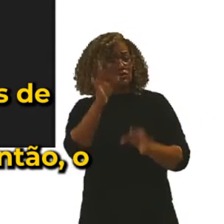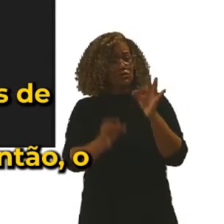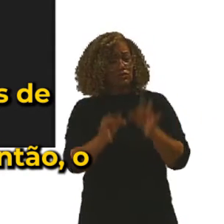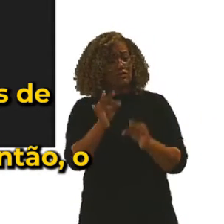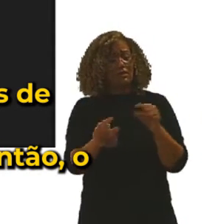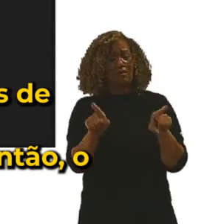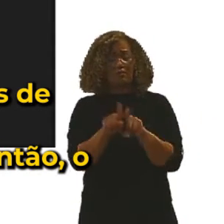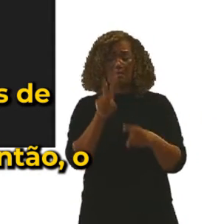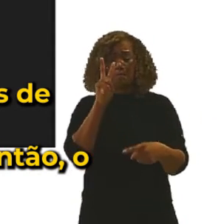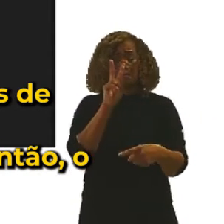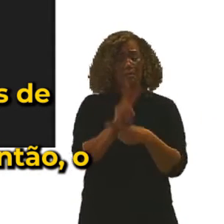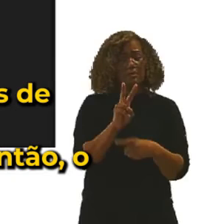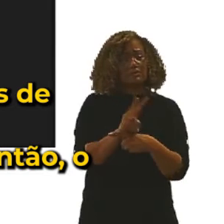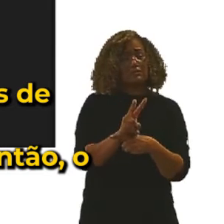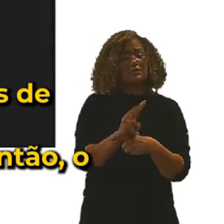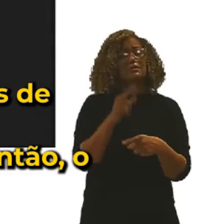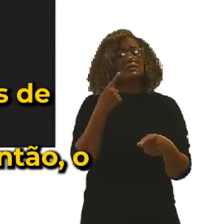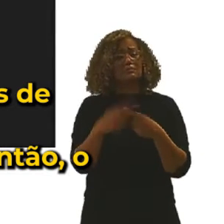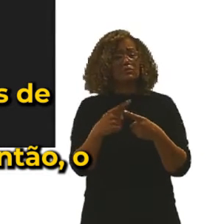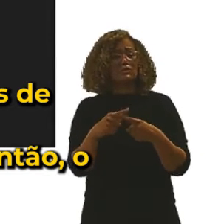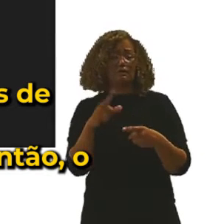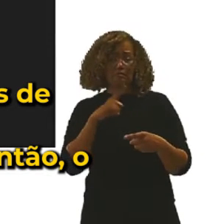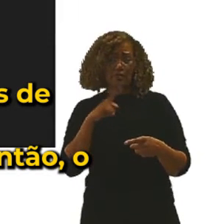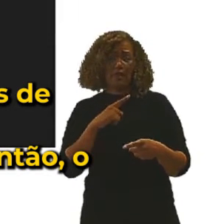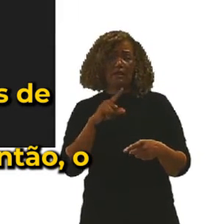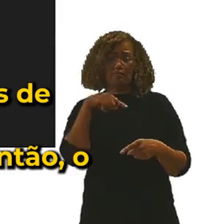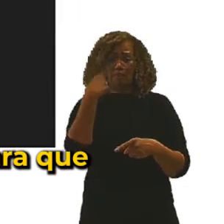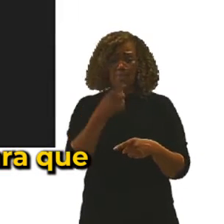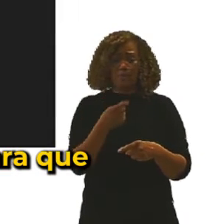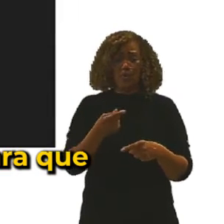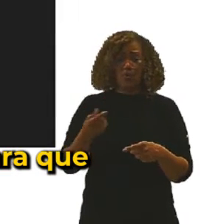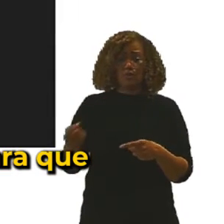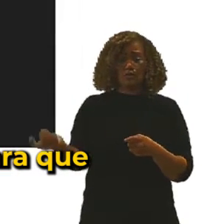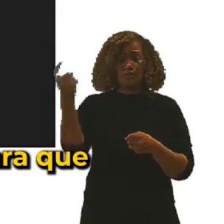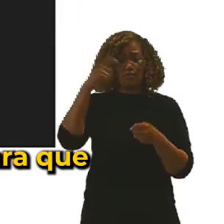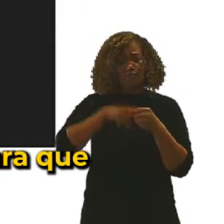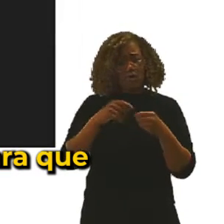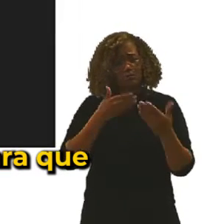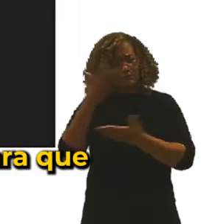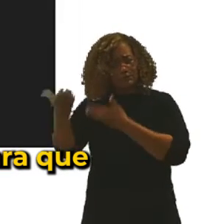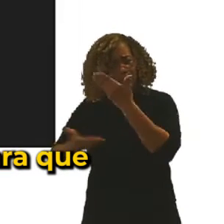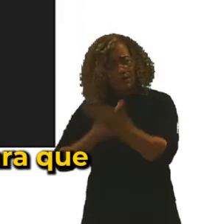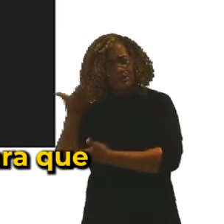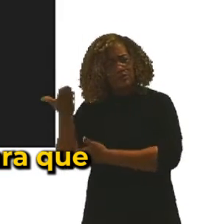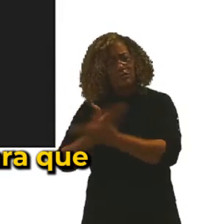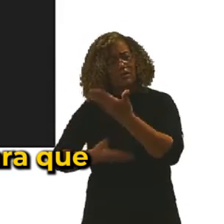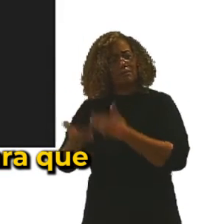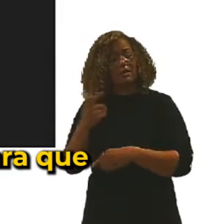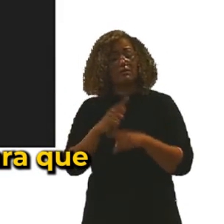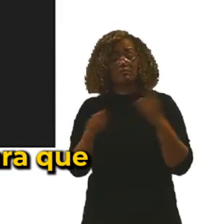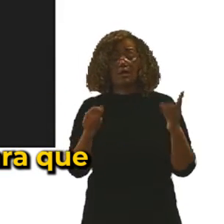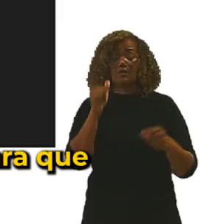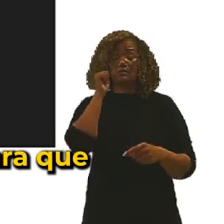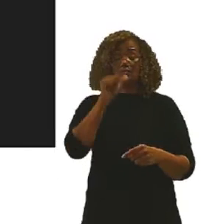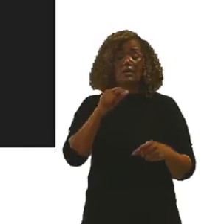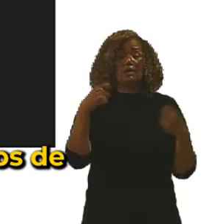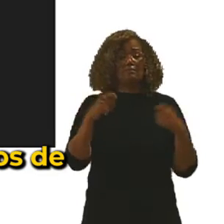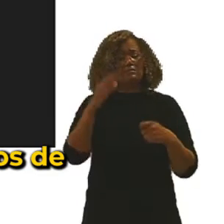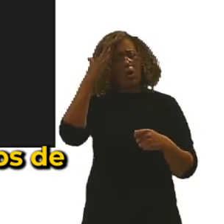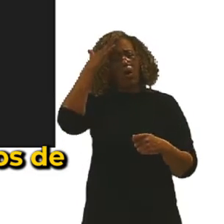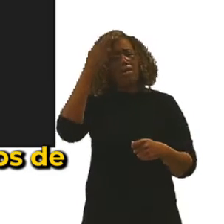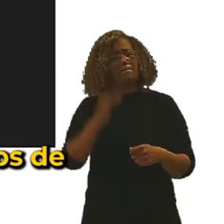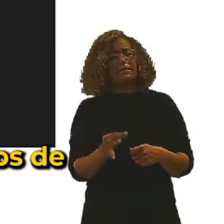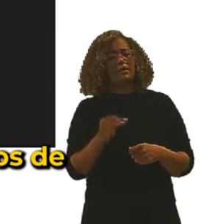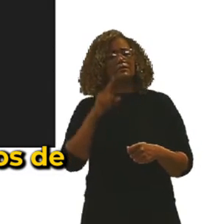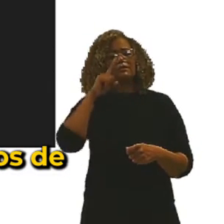rede de proteção, porque há uma tendência de reconciliação. Então, o primeiro passo é nos comunicarmos com essas mulheres, para que elas compreendam os riscos e